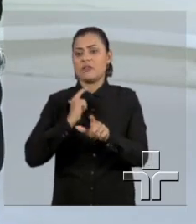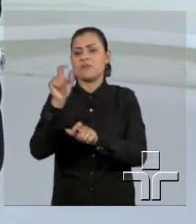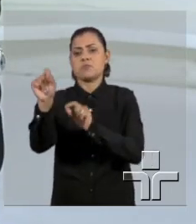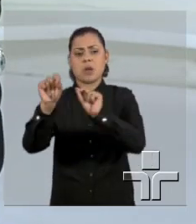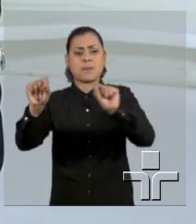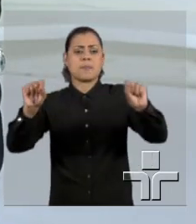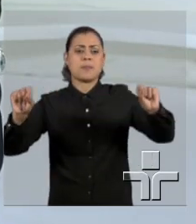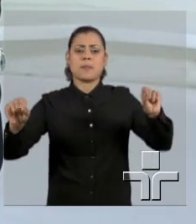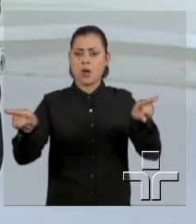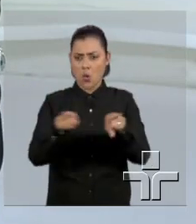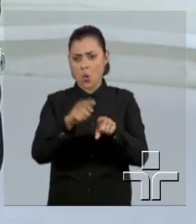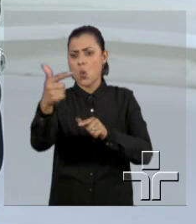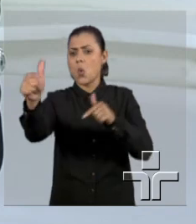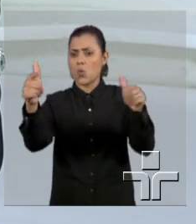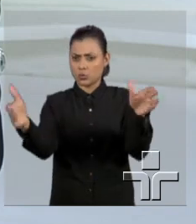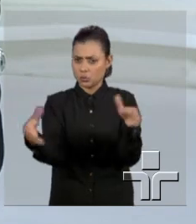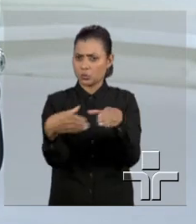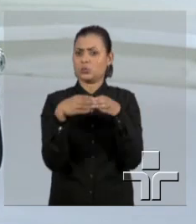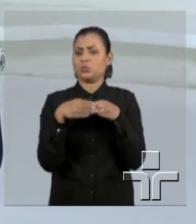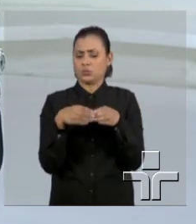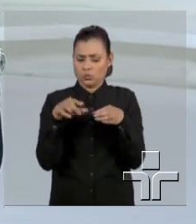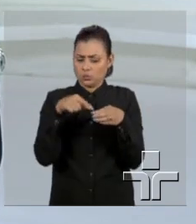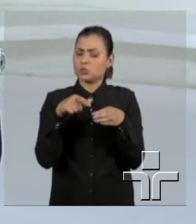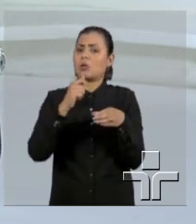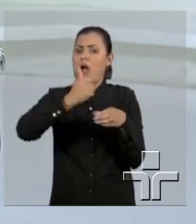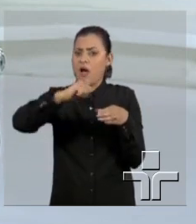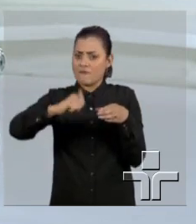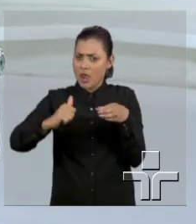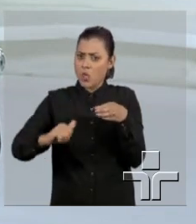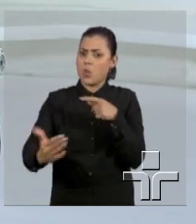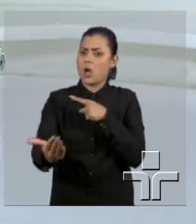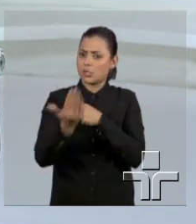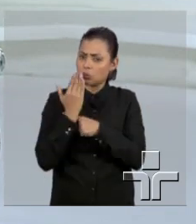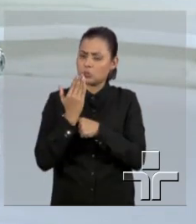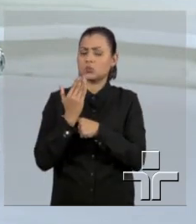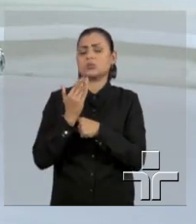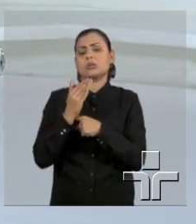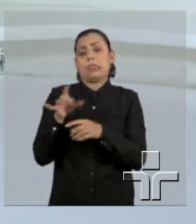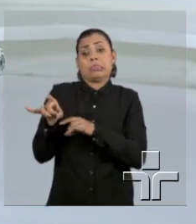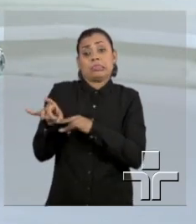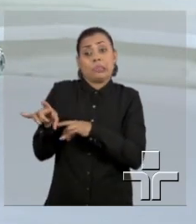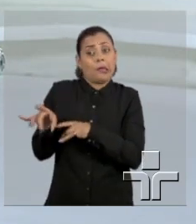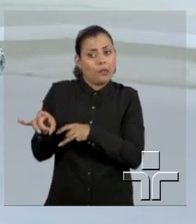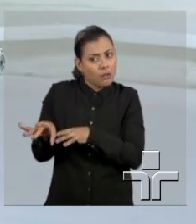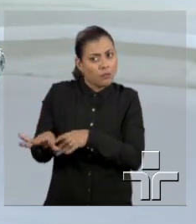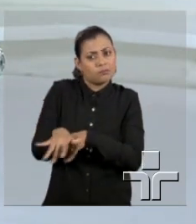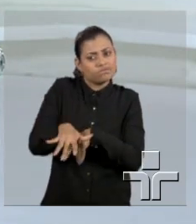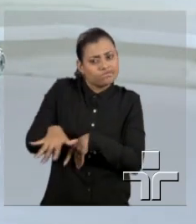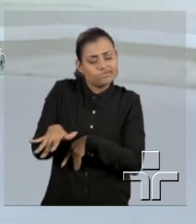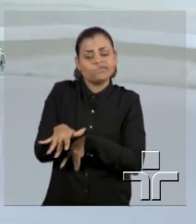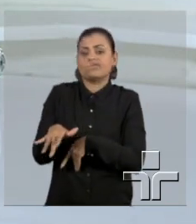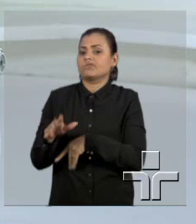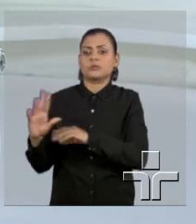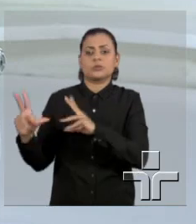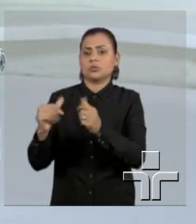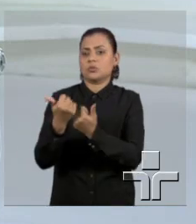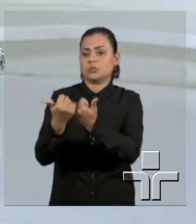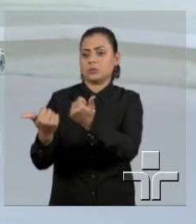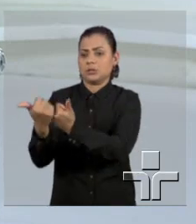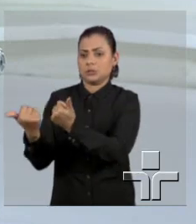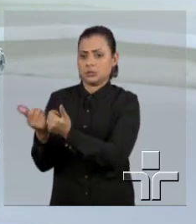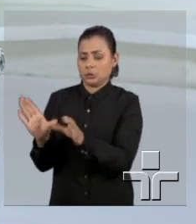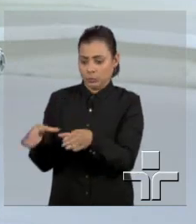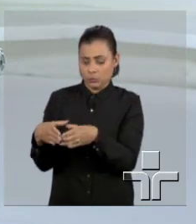né, a colaboração técnica de todos os ministros da